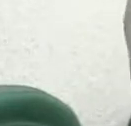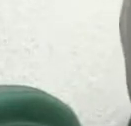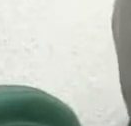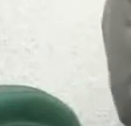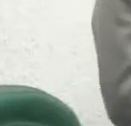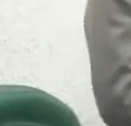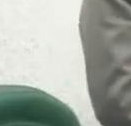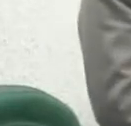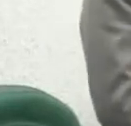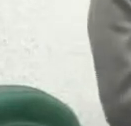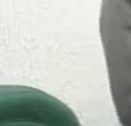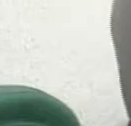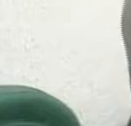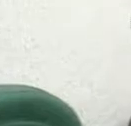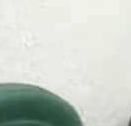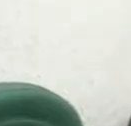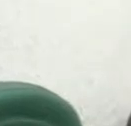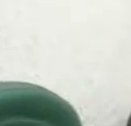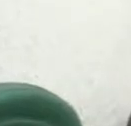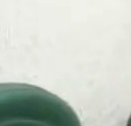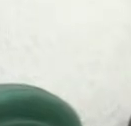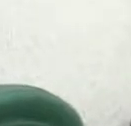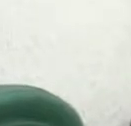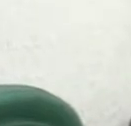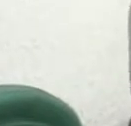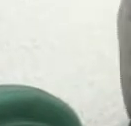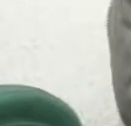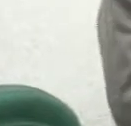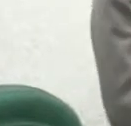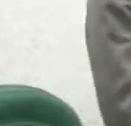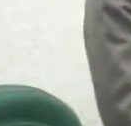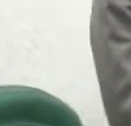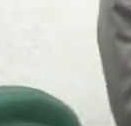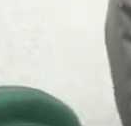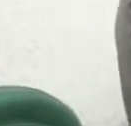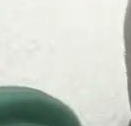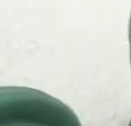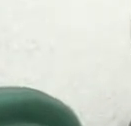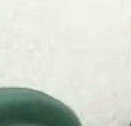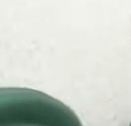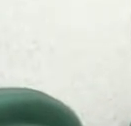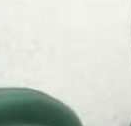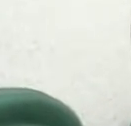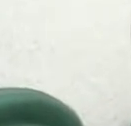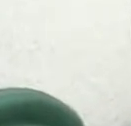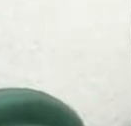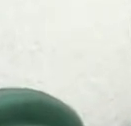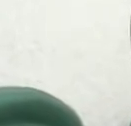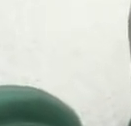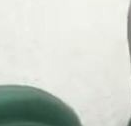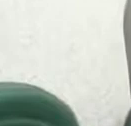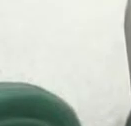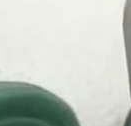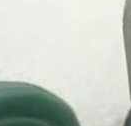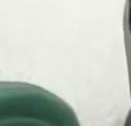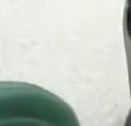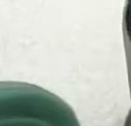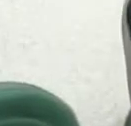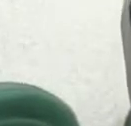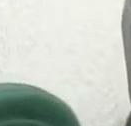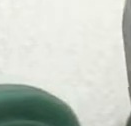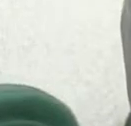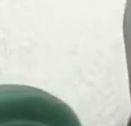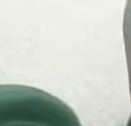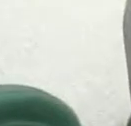o problema é sérios das famílias com droga e com jovens viciados em jogos na internet jogos violentos